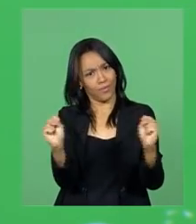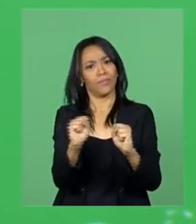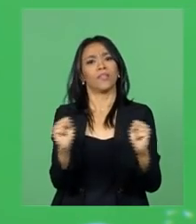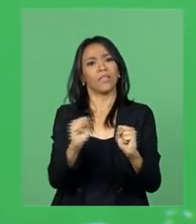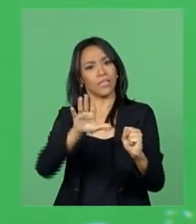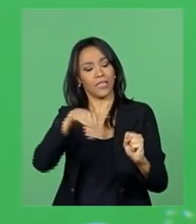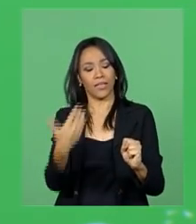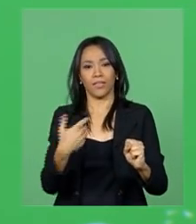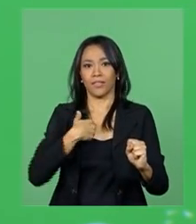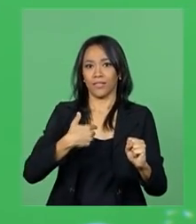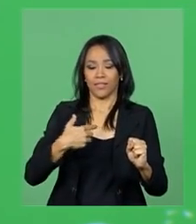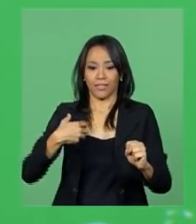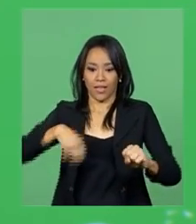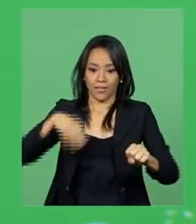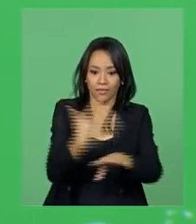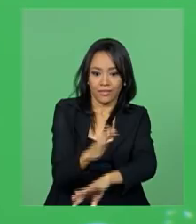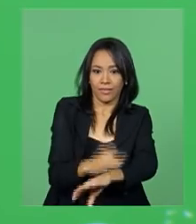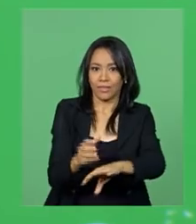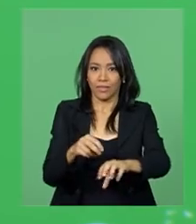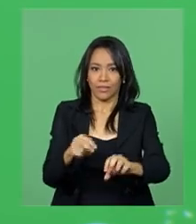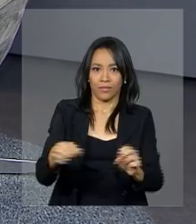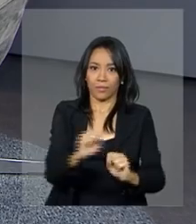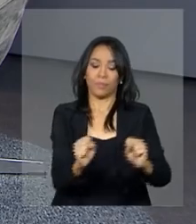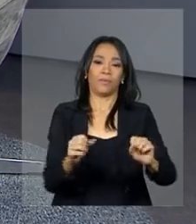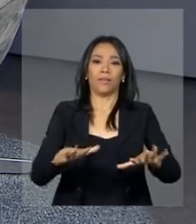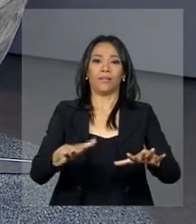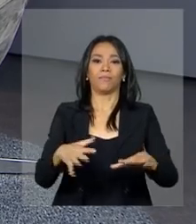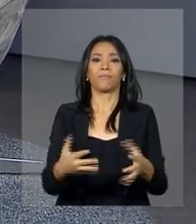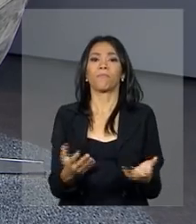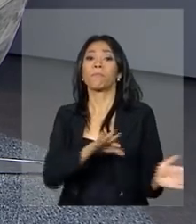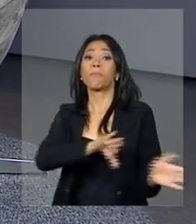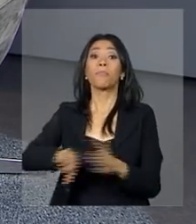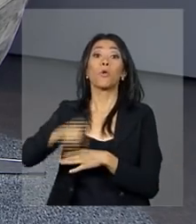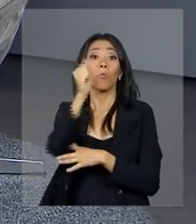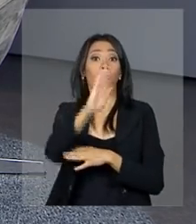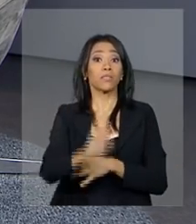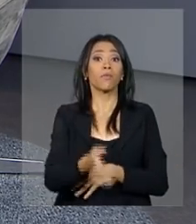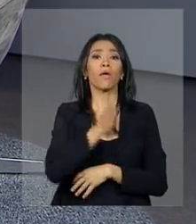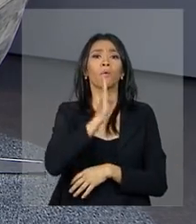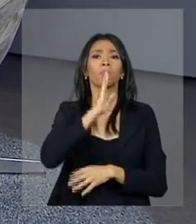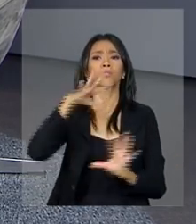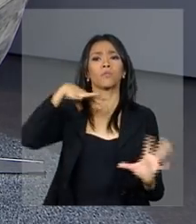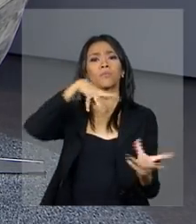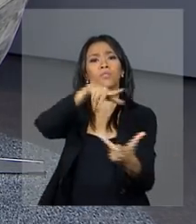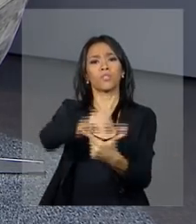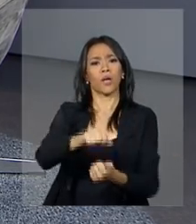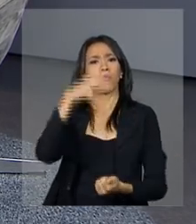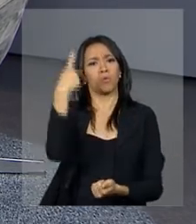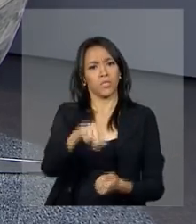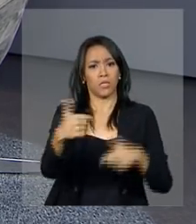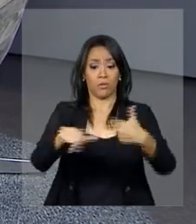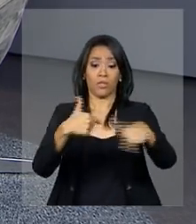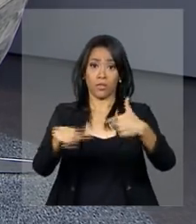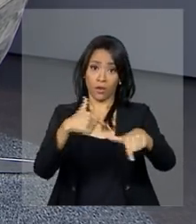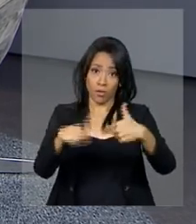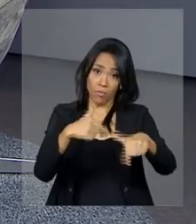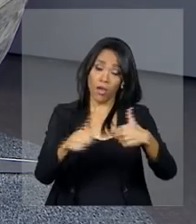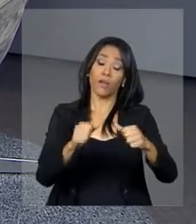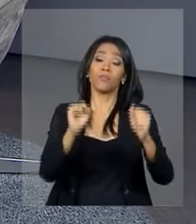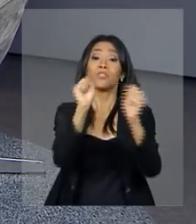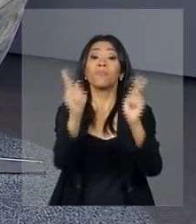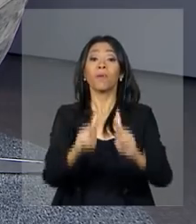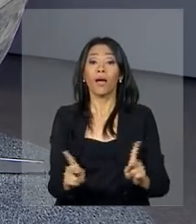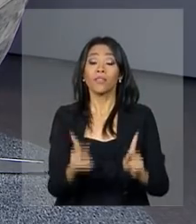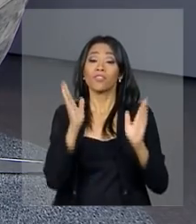a adrenalina é bastante elevada. Agora, o Brasil é reconhecido internacionalmente pelo seu trabalho nas missões de paz das Nações